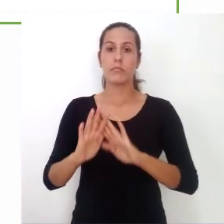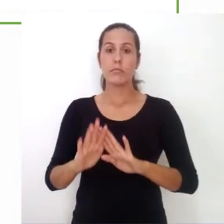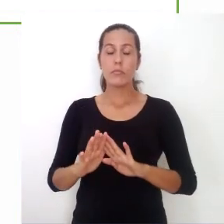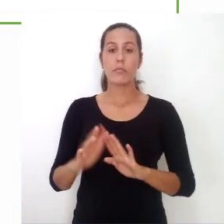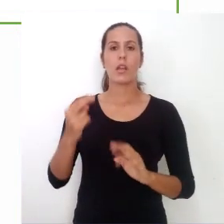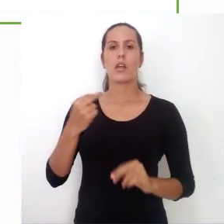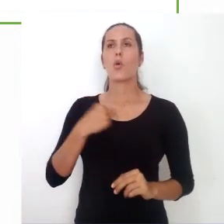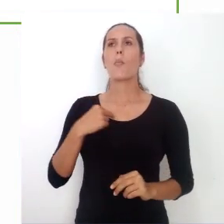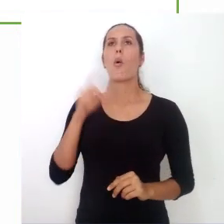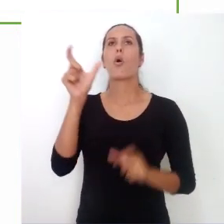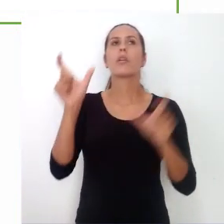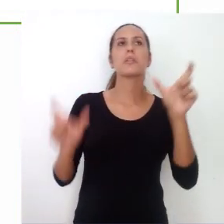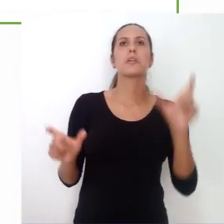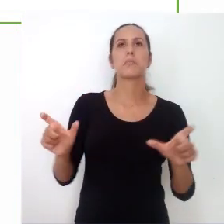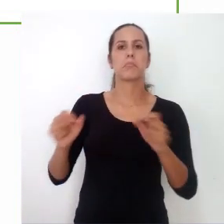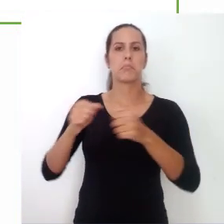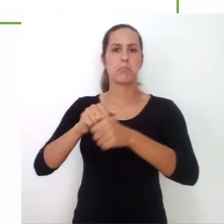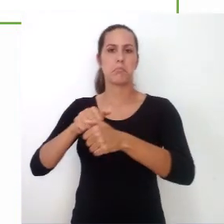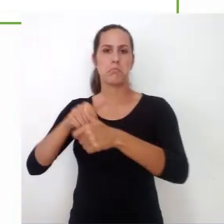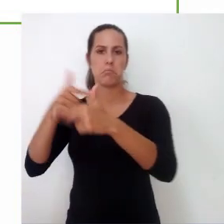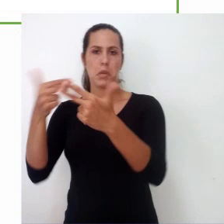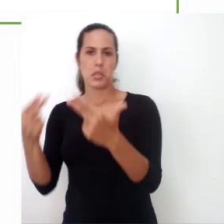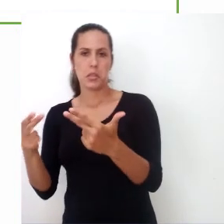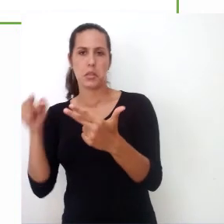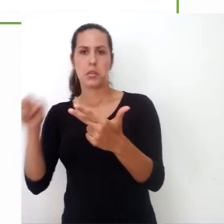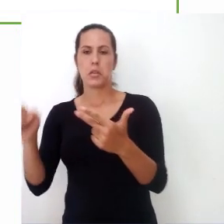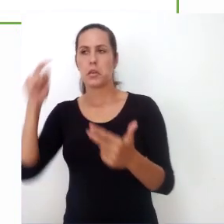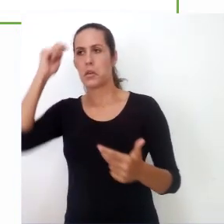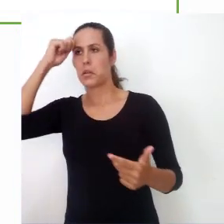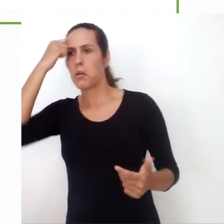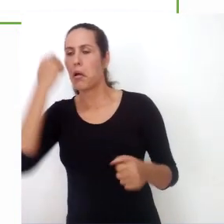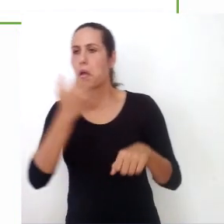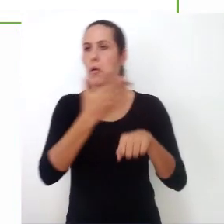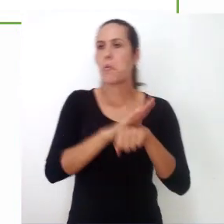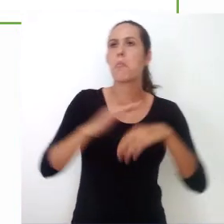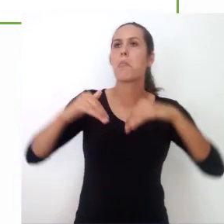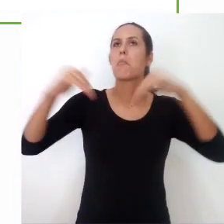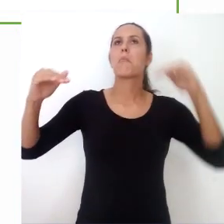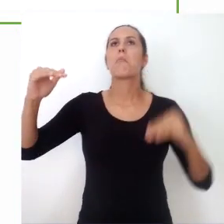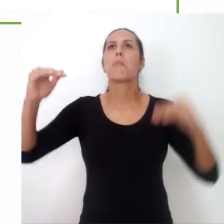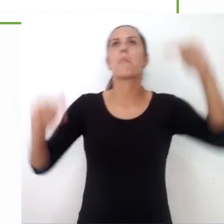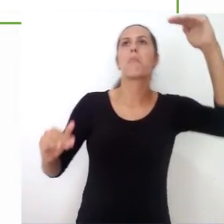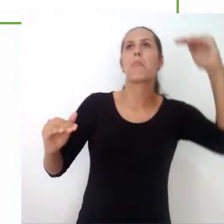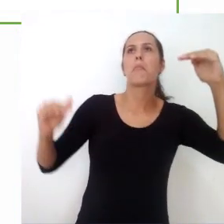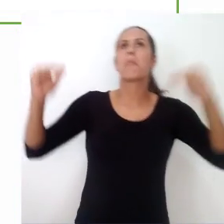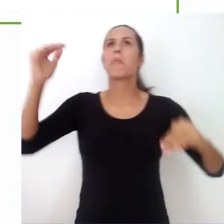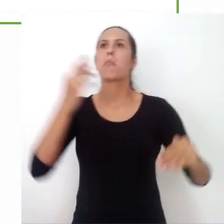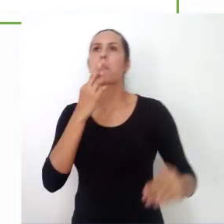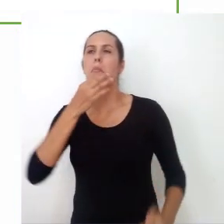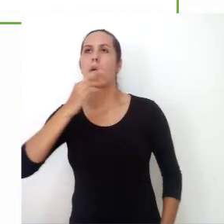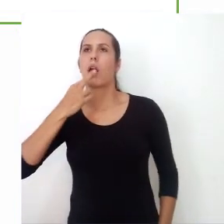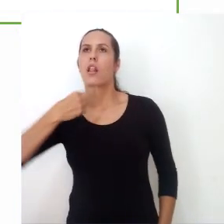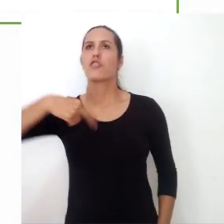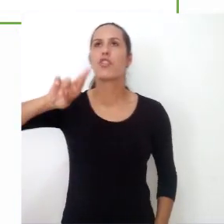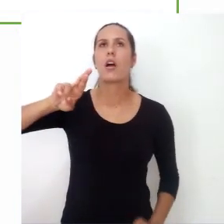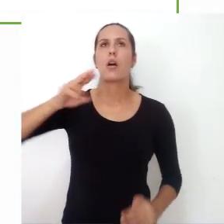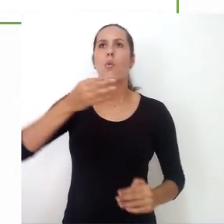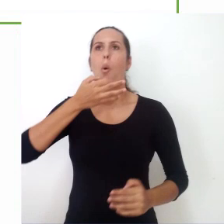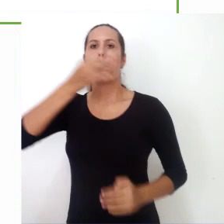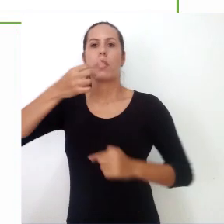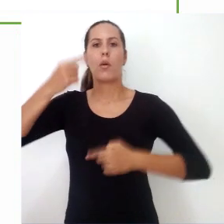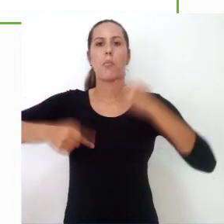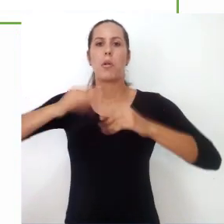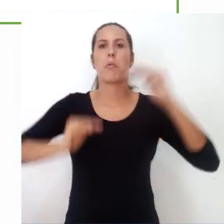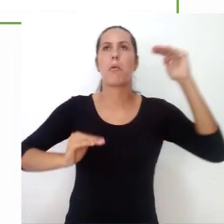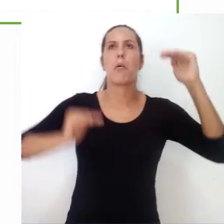distinção alguma, certo? De etnia, de cor, sexo, língua, religião, opinião